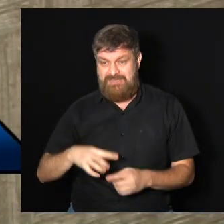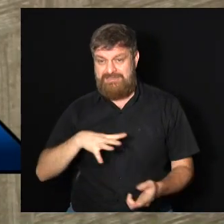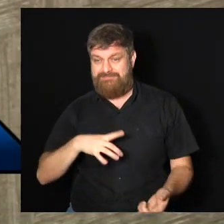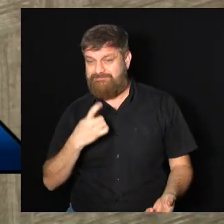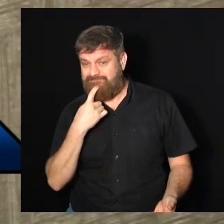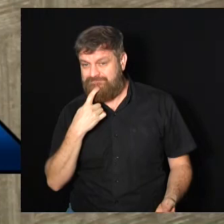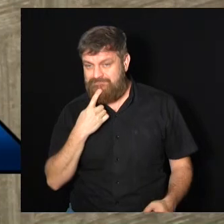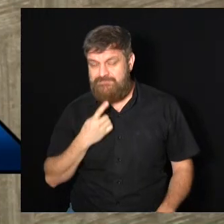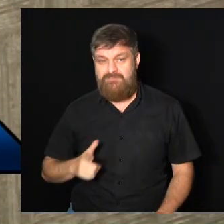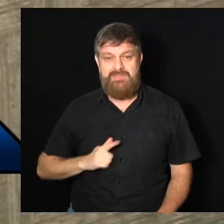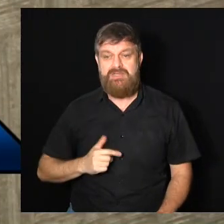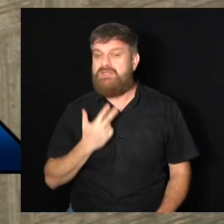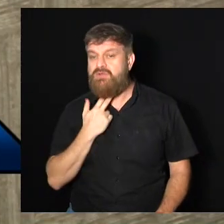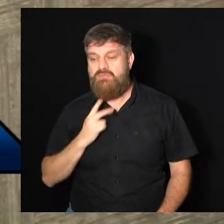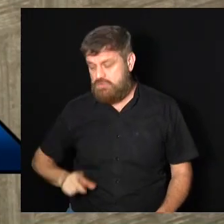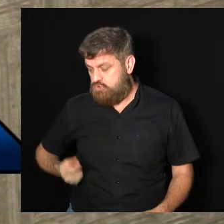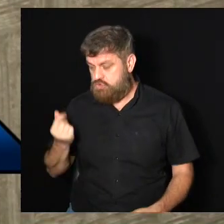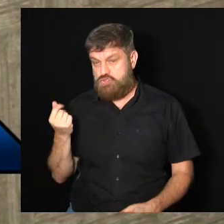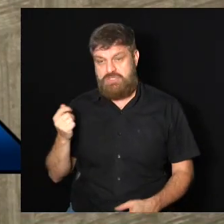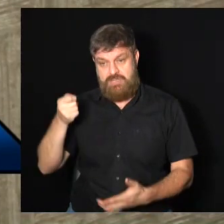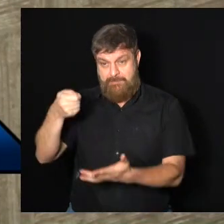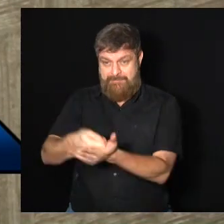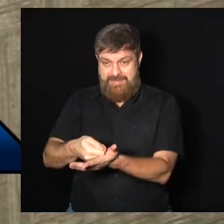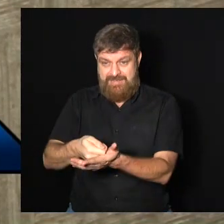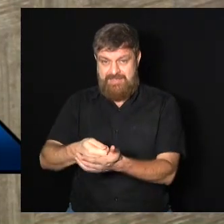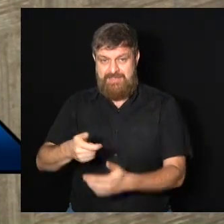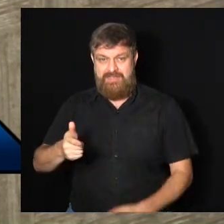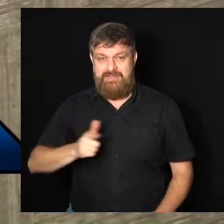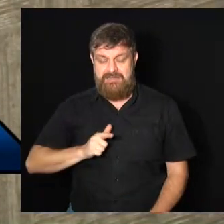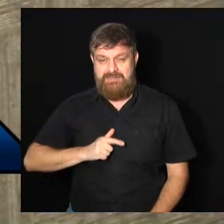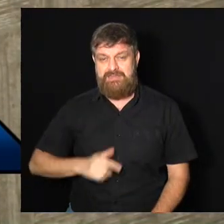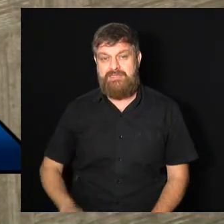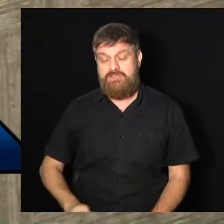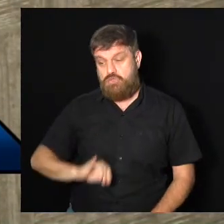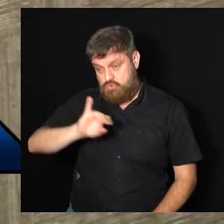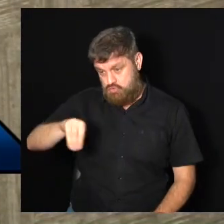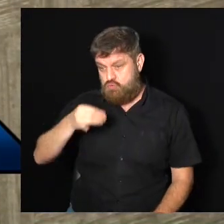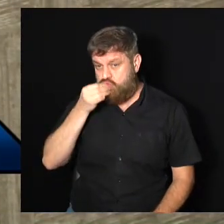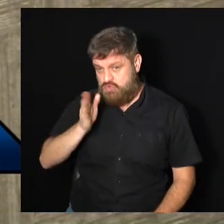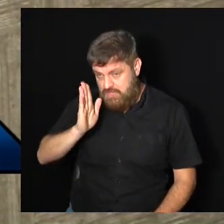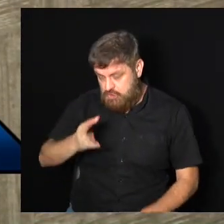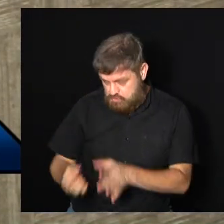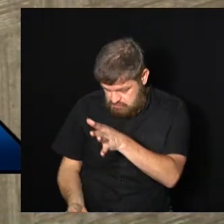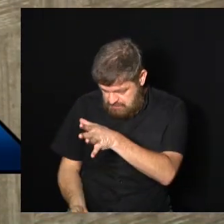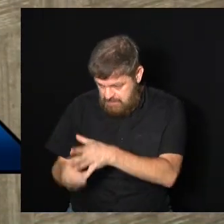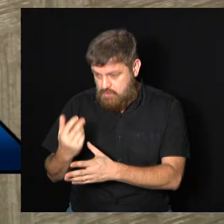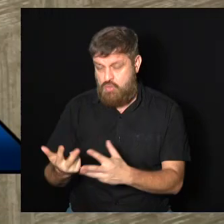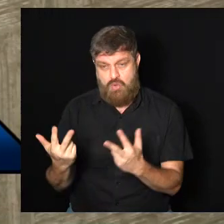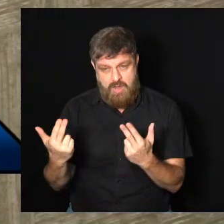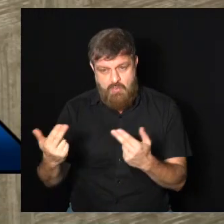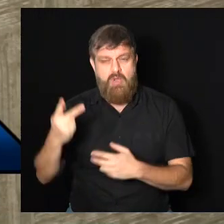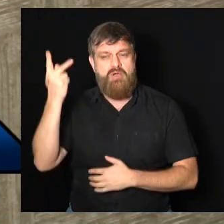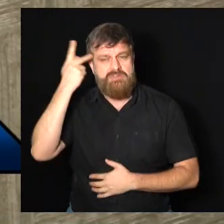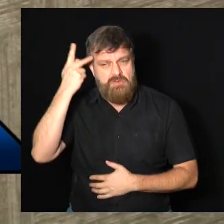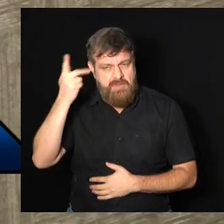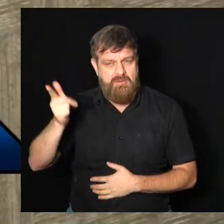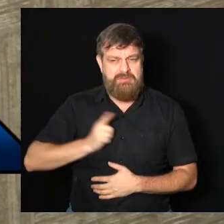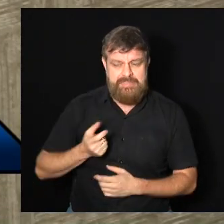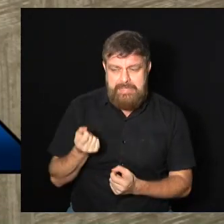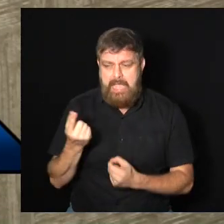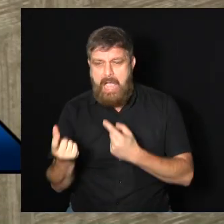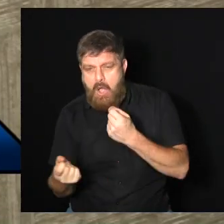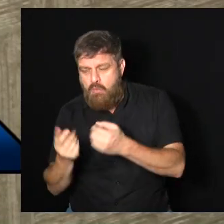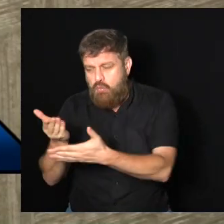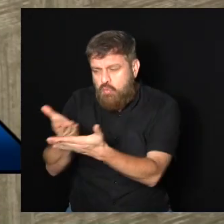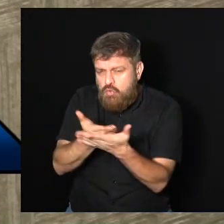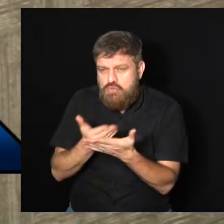utilizar o pagamento em espécie, o pagamento em dinheiro. Na cidade de Jundiaí já foi implantada essa medida, em São Paulo tem alguns estudos